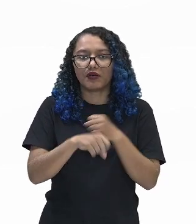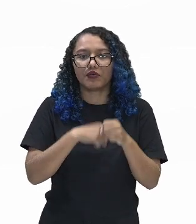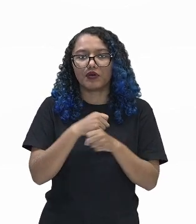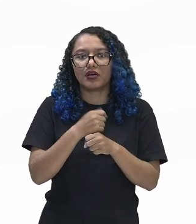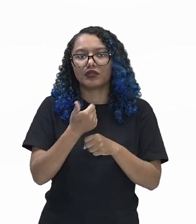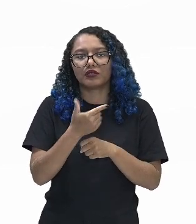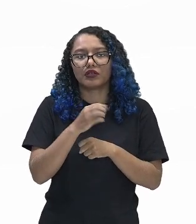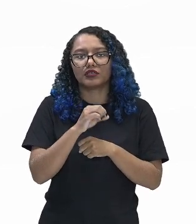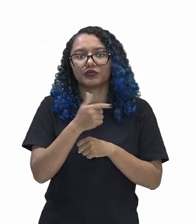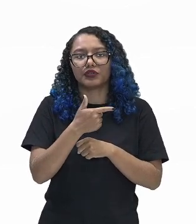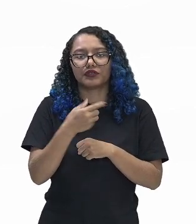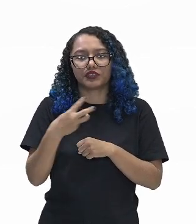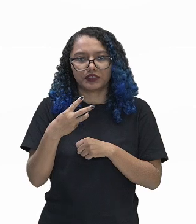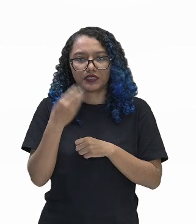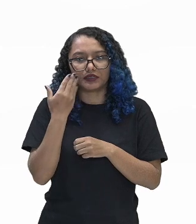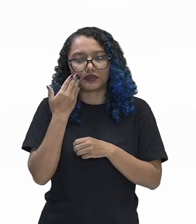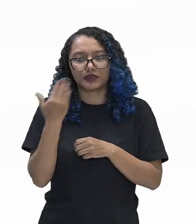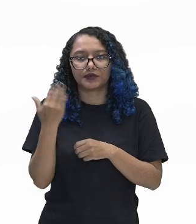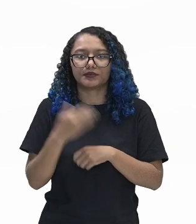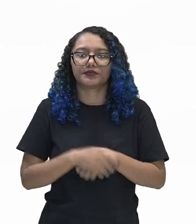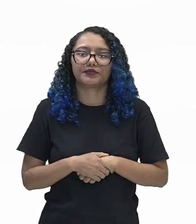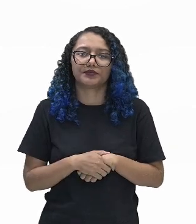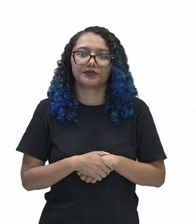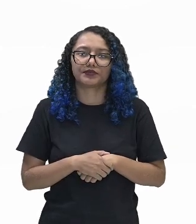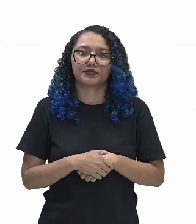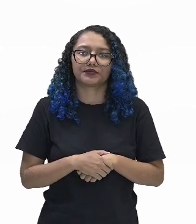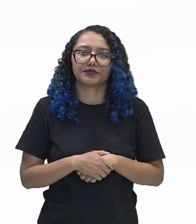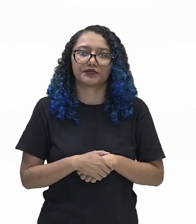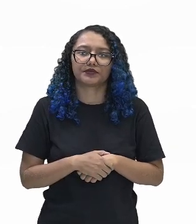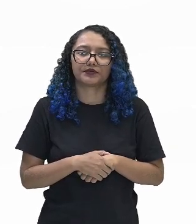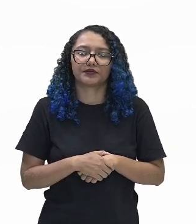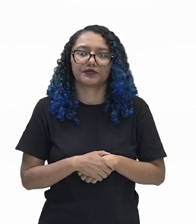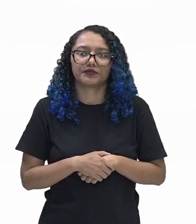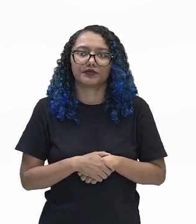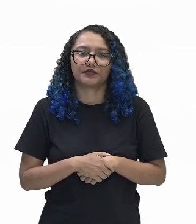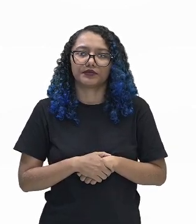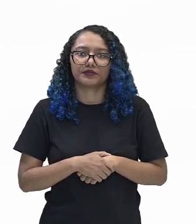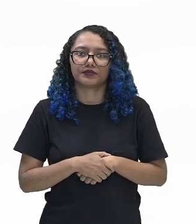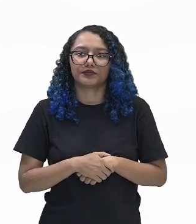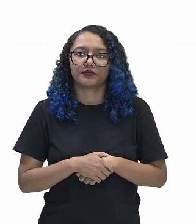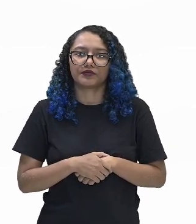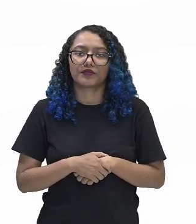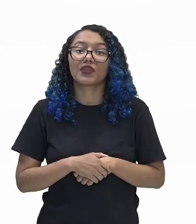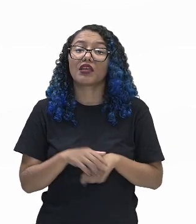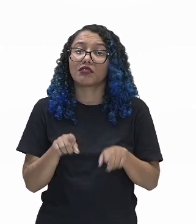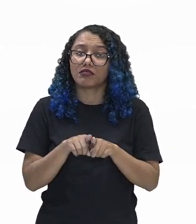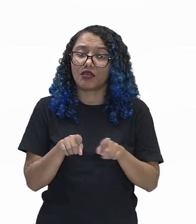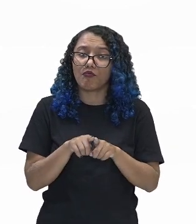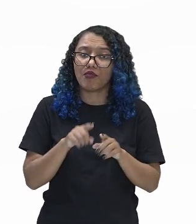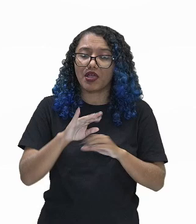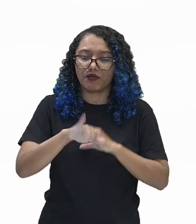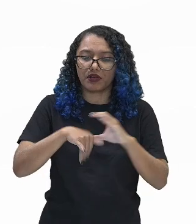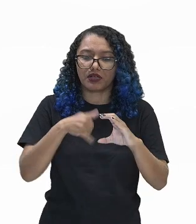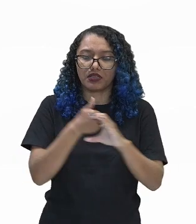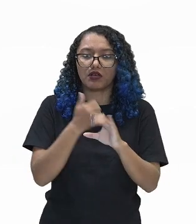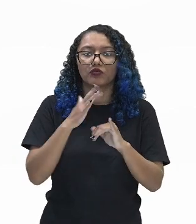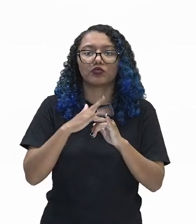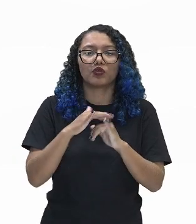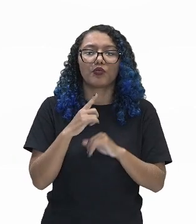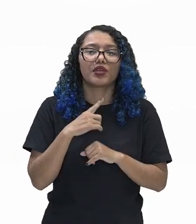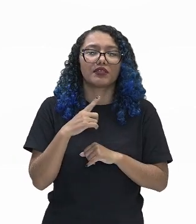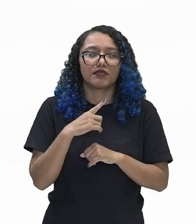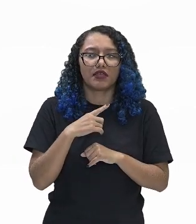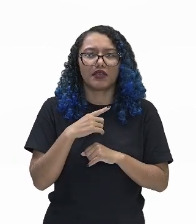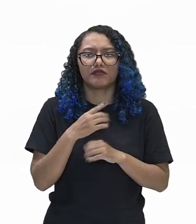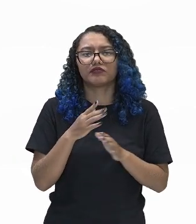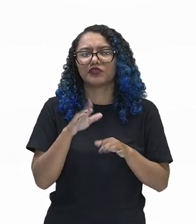feminina de literatura indígena. Aí nós temos também a editora e o ano publicado. Ela tem um canal no YouTube, eu acho que é do dia a dia de vocês,